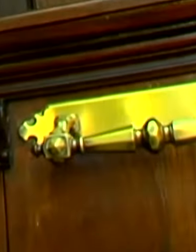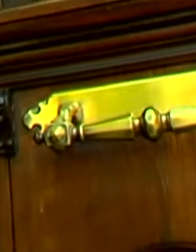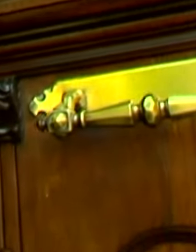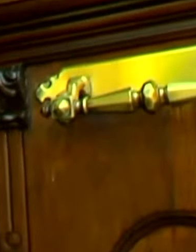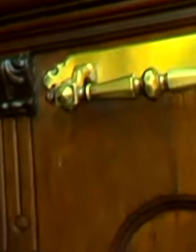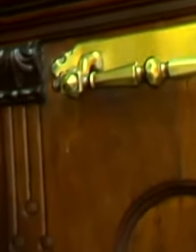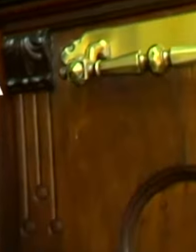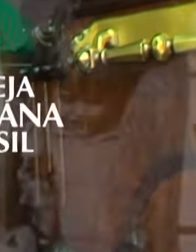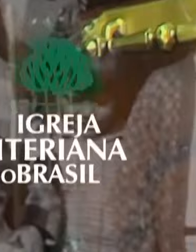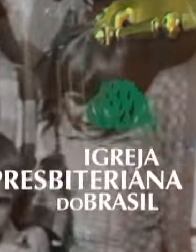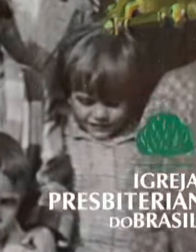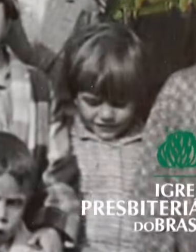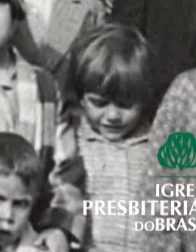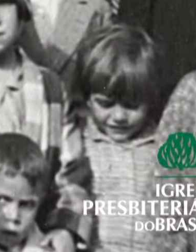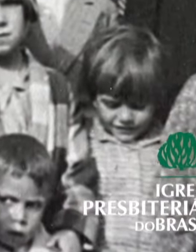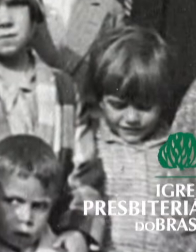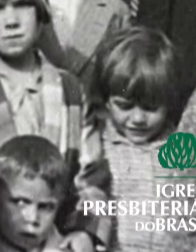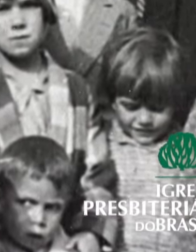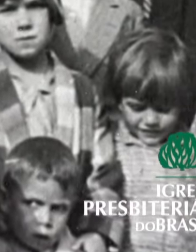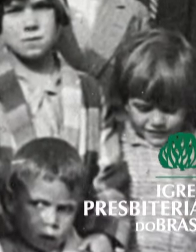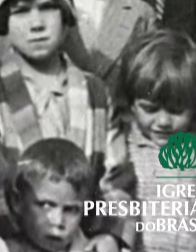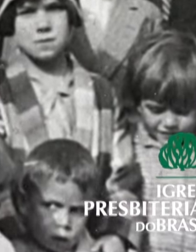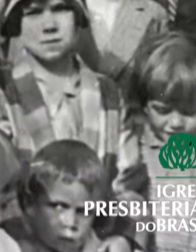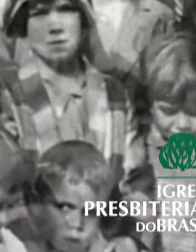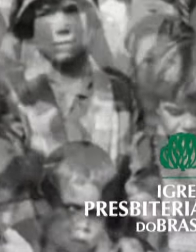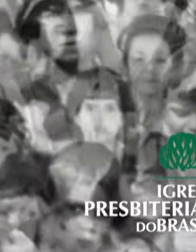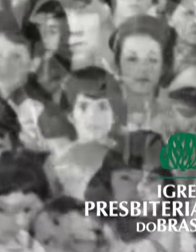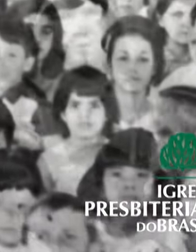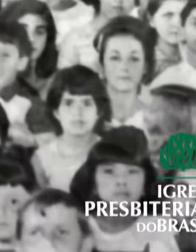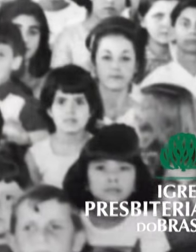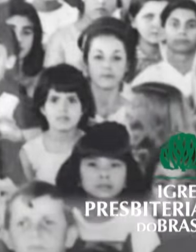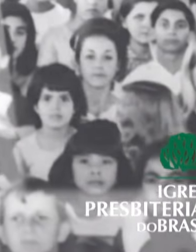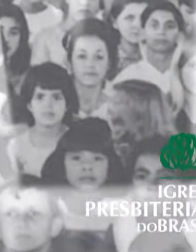Igreja Presbiteriana do Brasil é fruto de uma ação missionária da Igreja